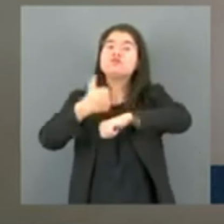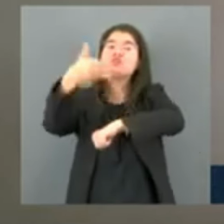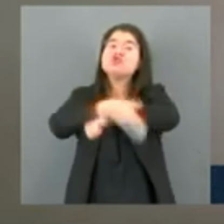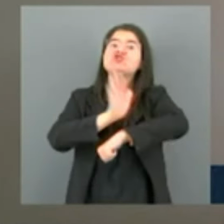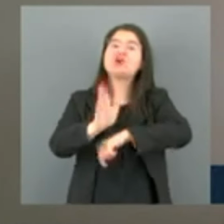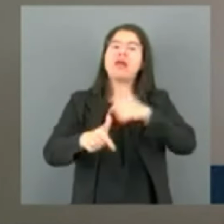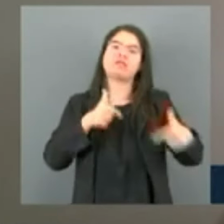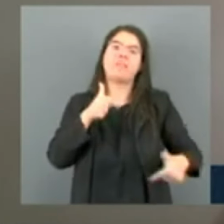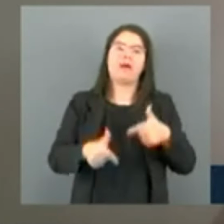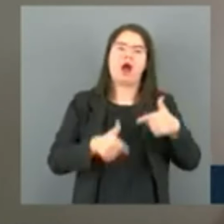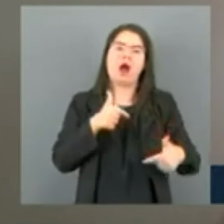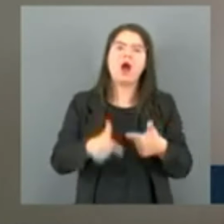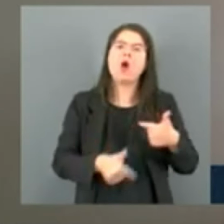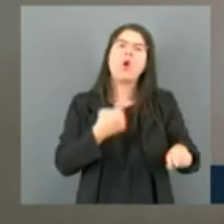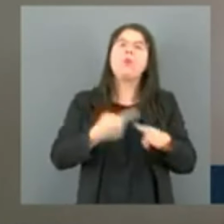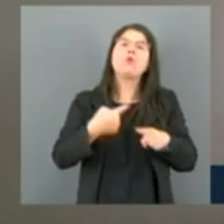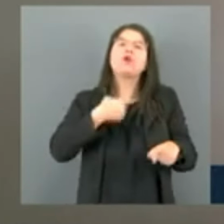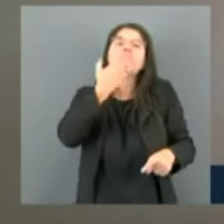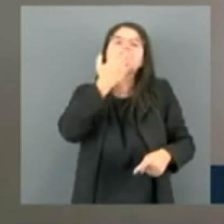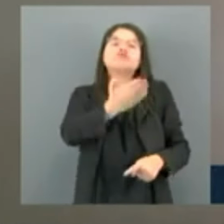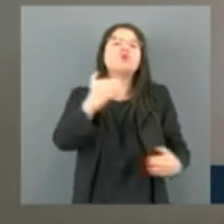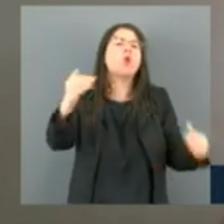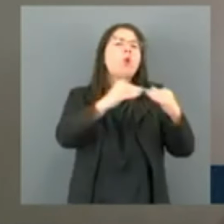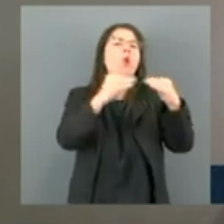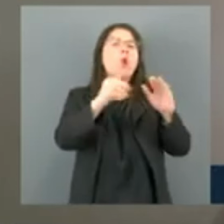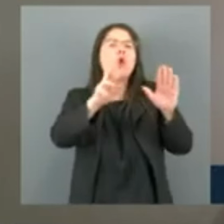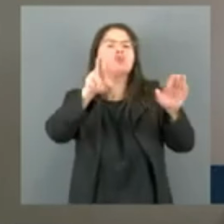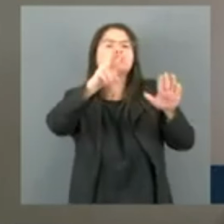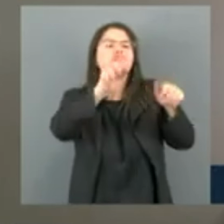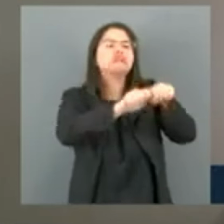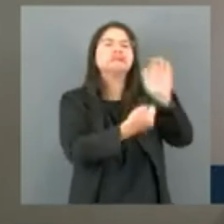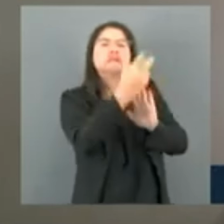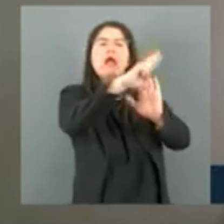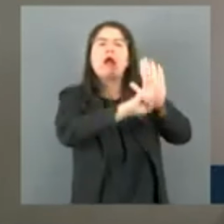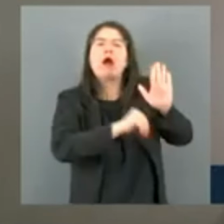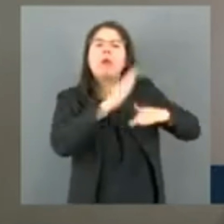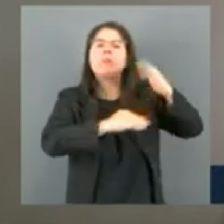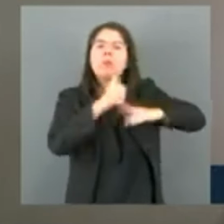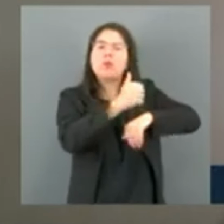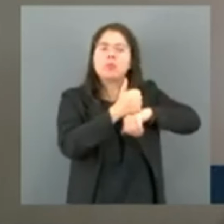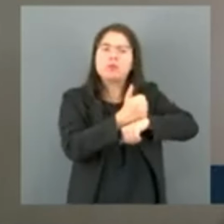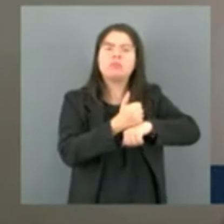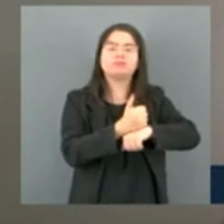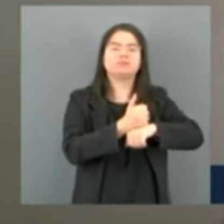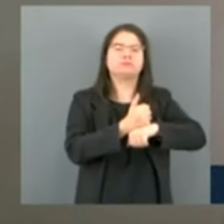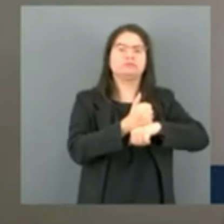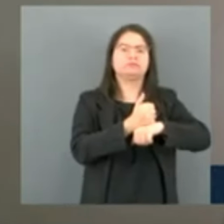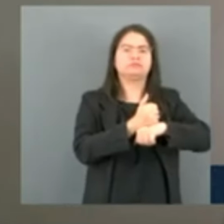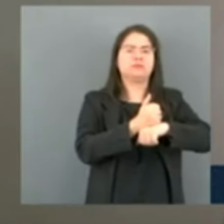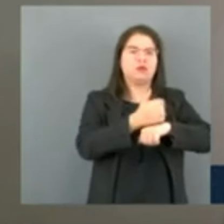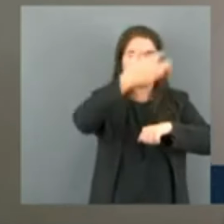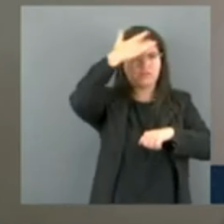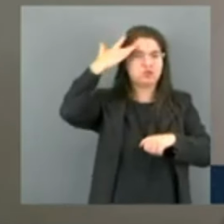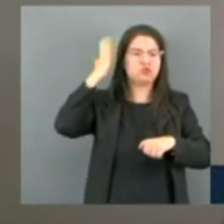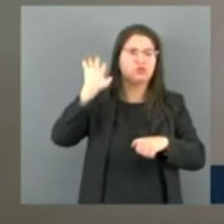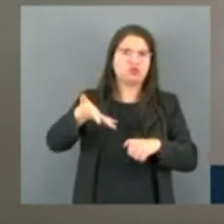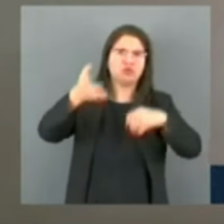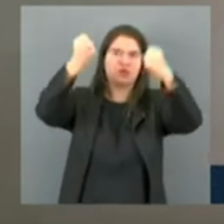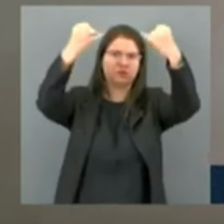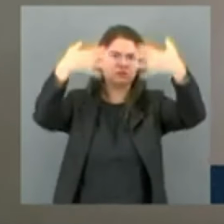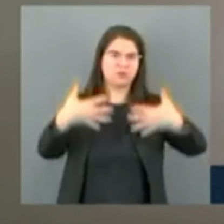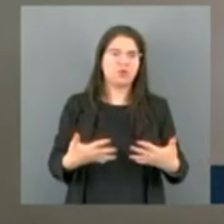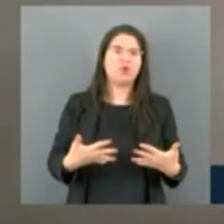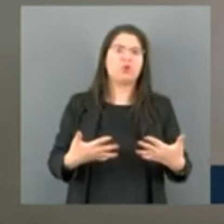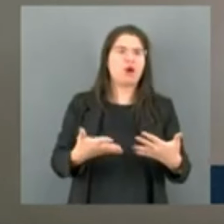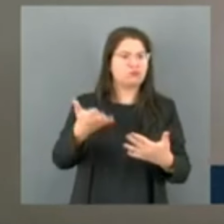atuação. Por que que eu me mostro favorável à regulamentação da profissão? Como já foi meio bem pontuado pelas exposições